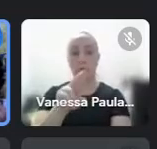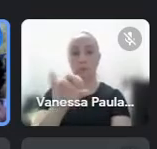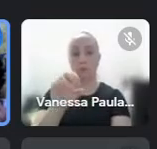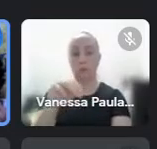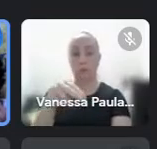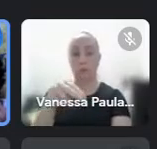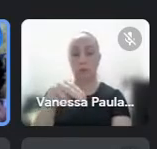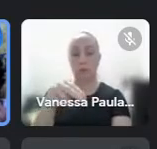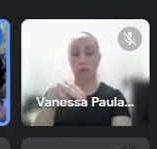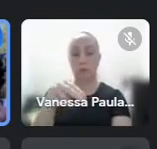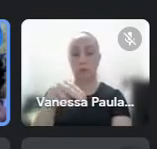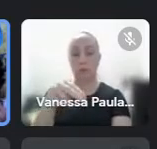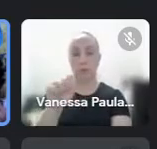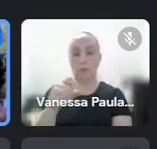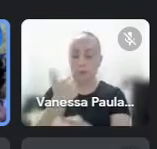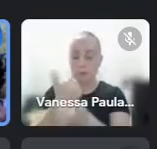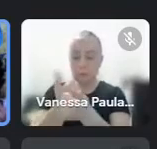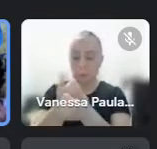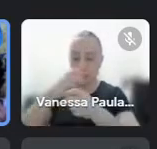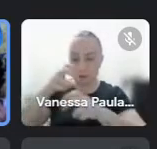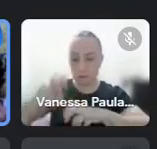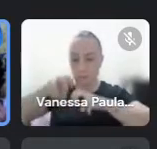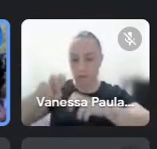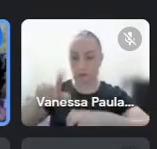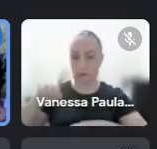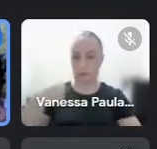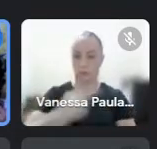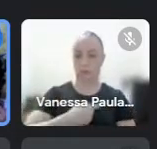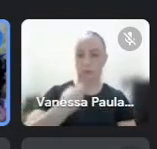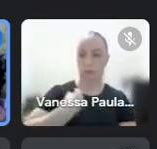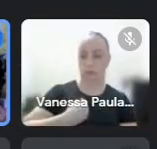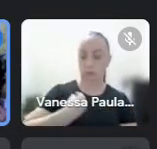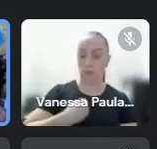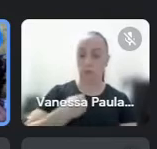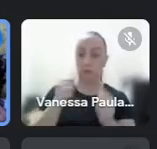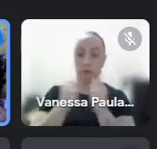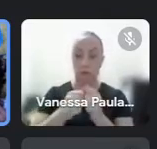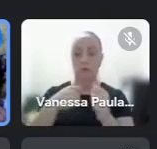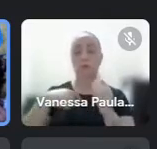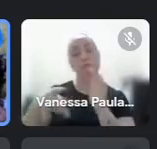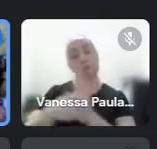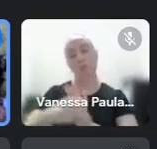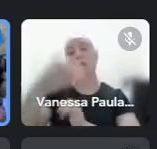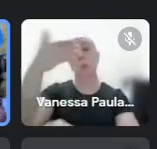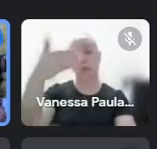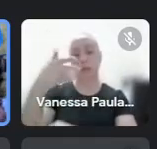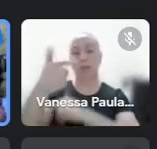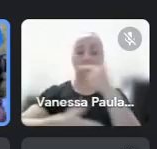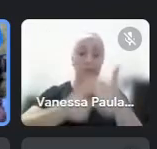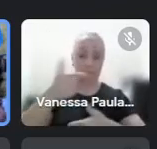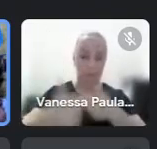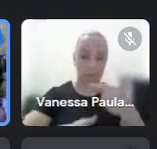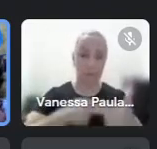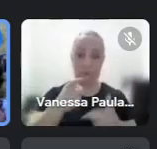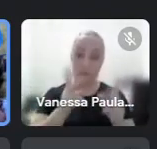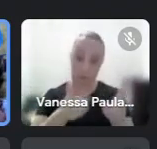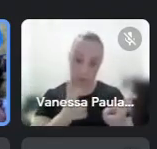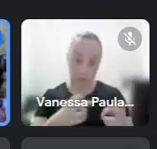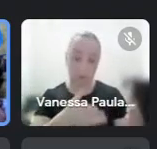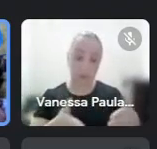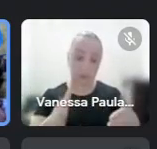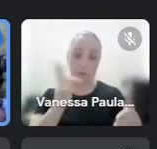próximo ao sítio onde nós ficamos, né? Ficamos hospedados e trabalhando. Esse aqui é o Rio